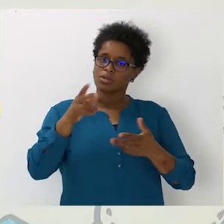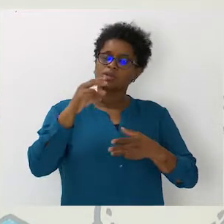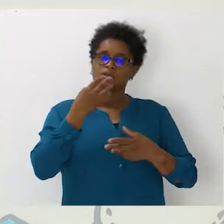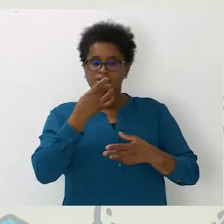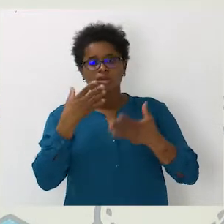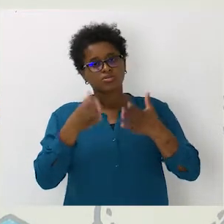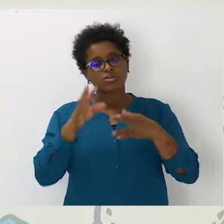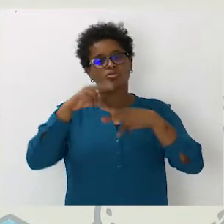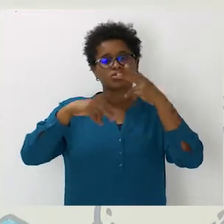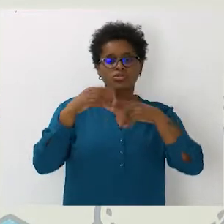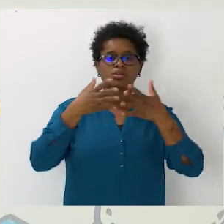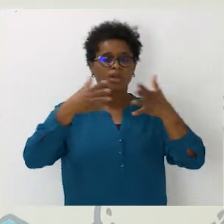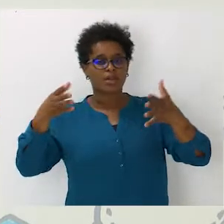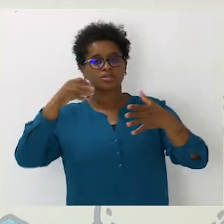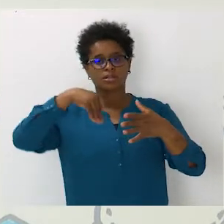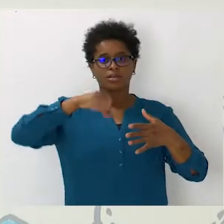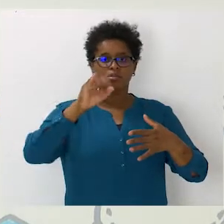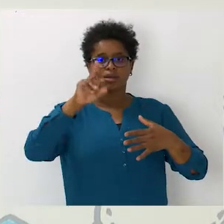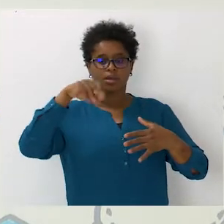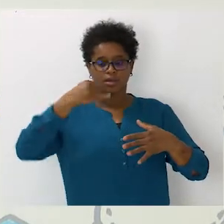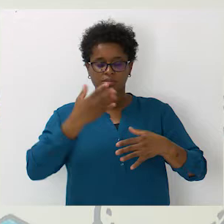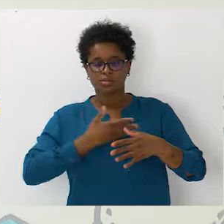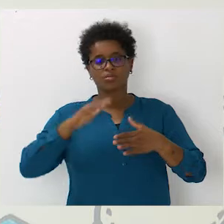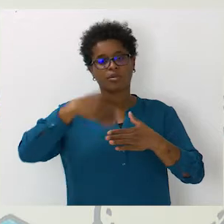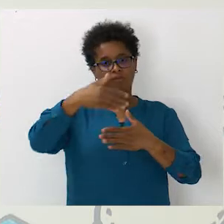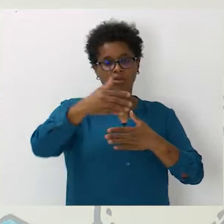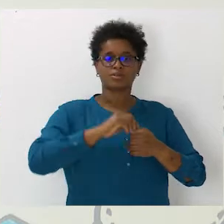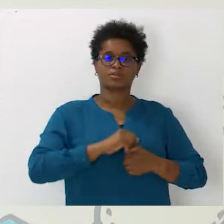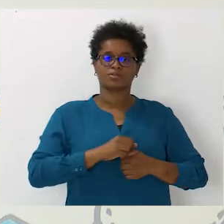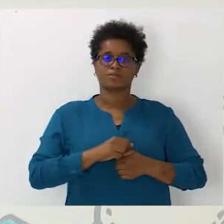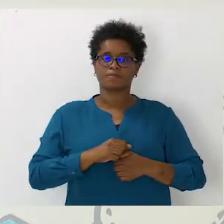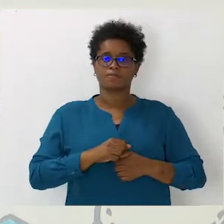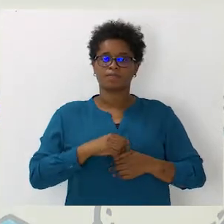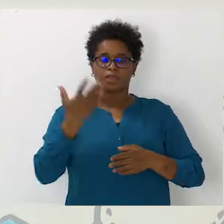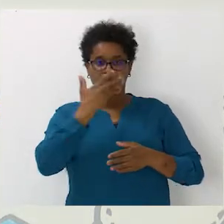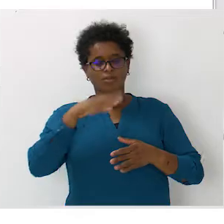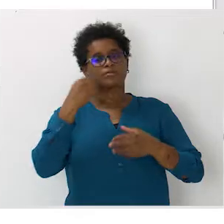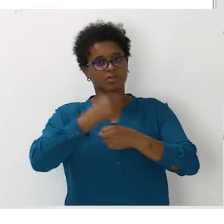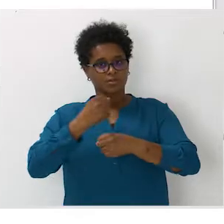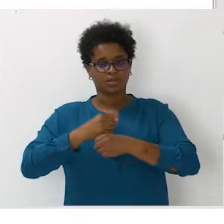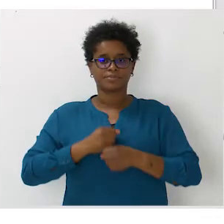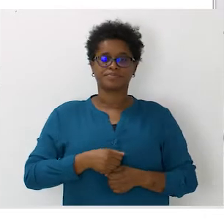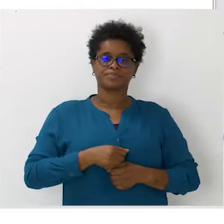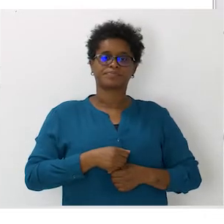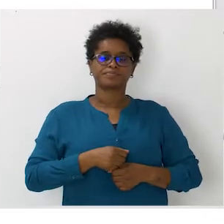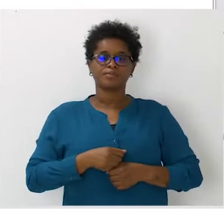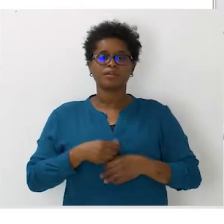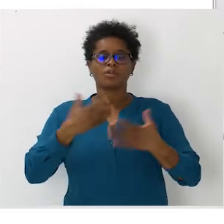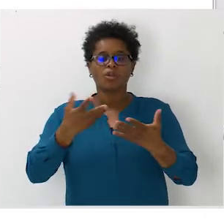pirâmides, que mais à frente, em outras aulas, poderemos abordar.